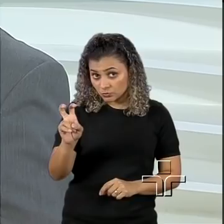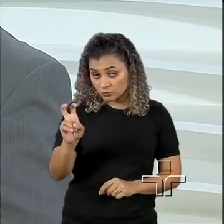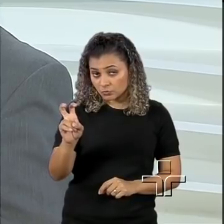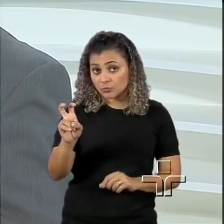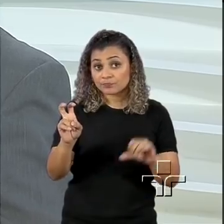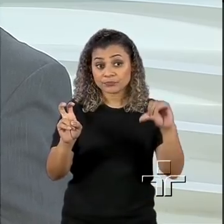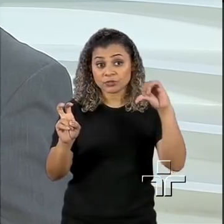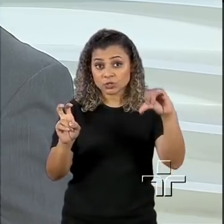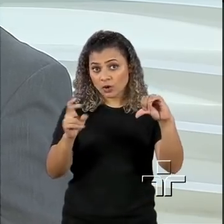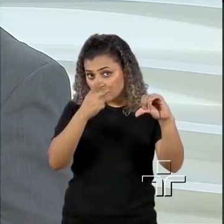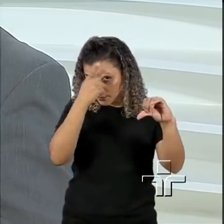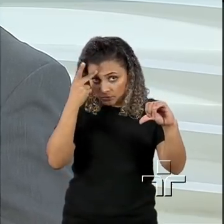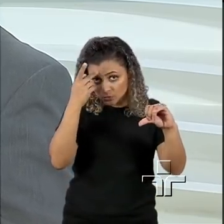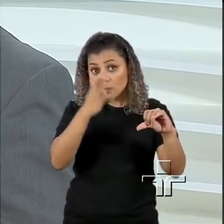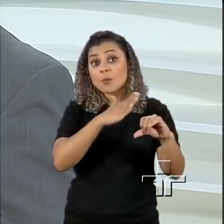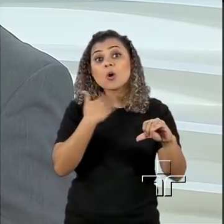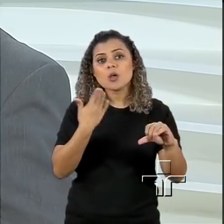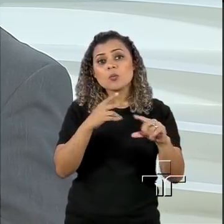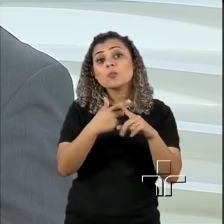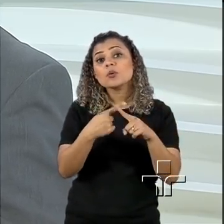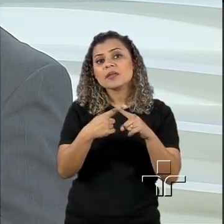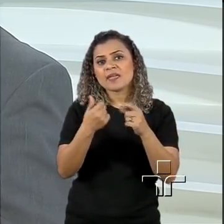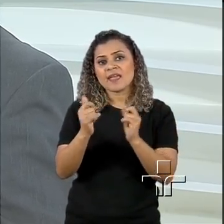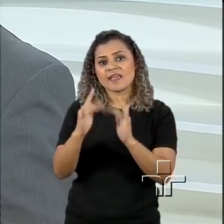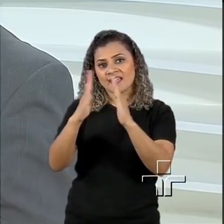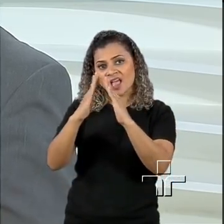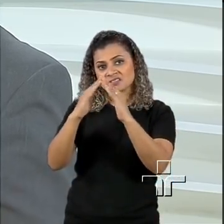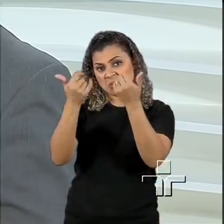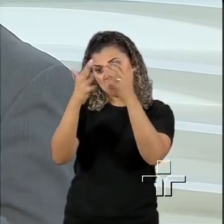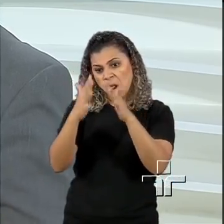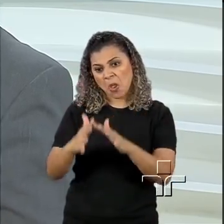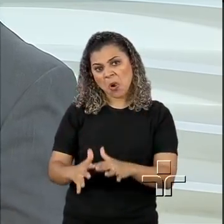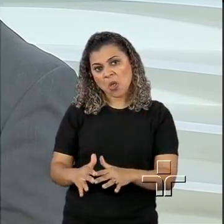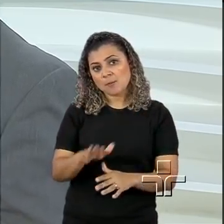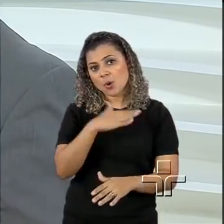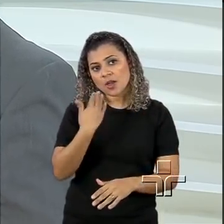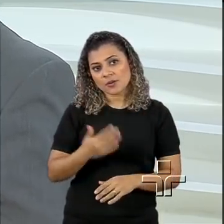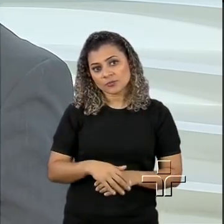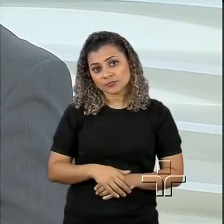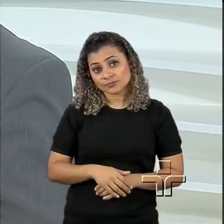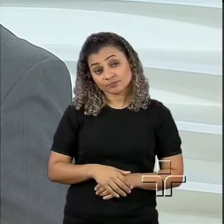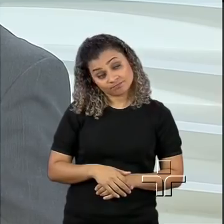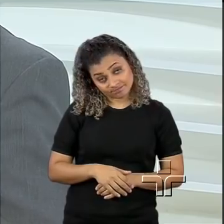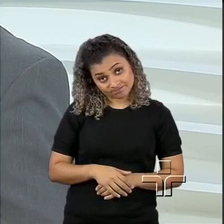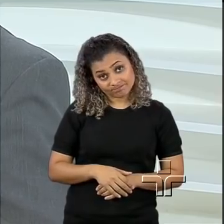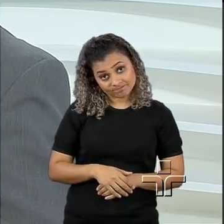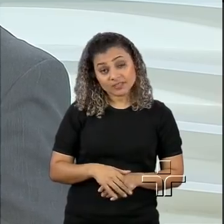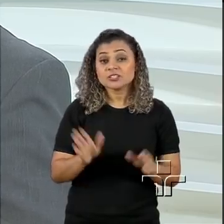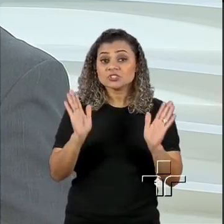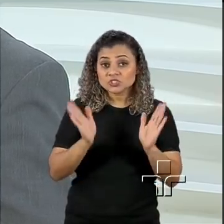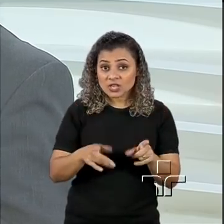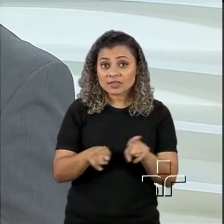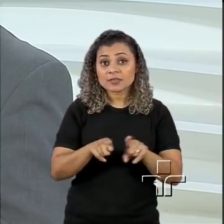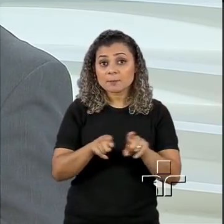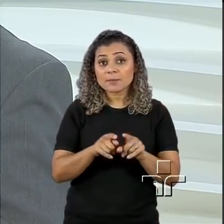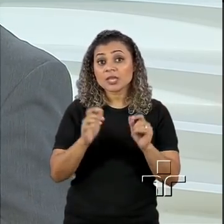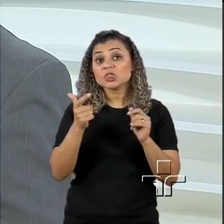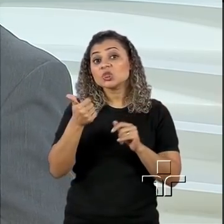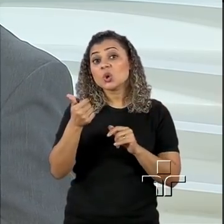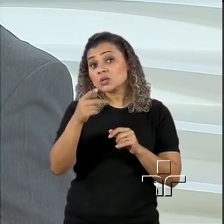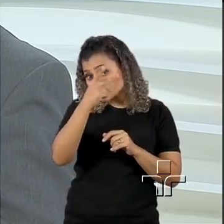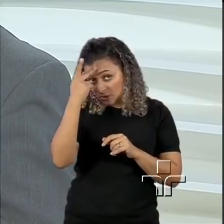9 pessoas morreram soterradas em São Bernardo do Campo. Naquele ano morreram 12 pessoas soterradas em noites